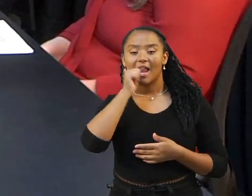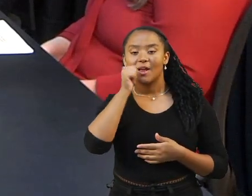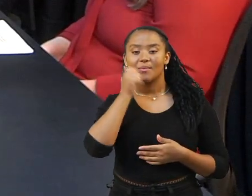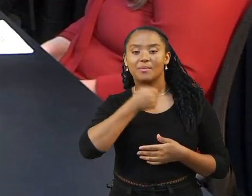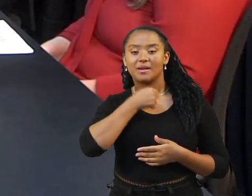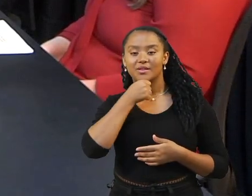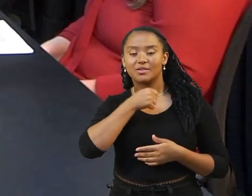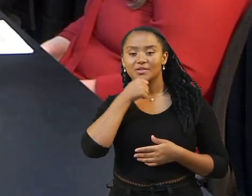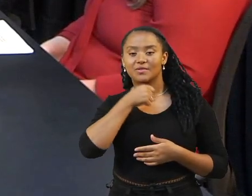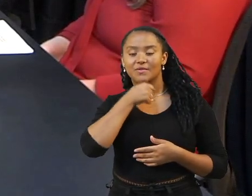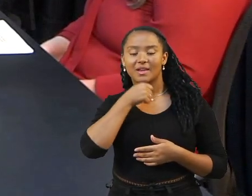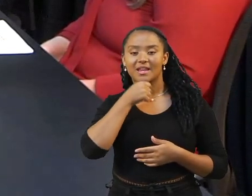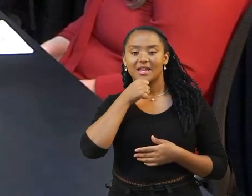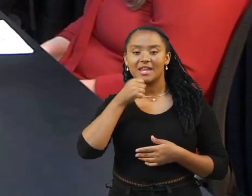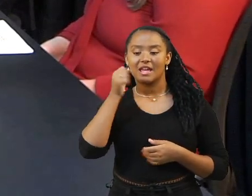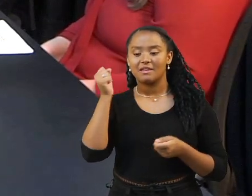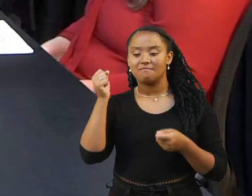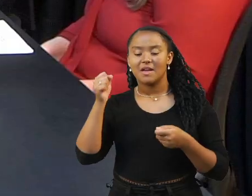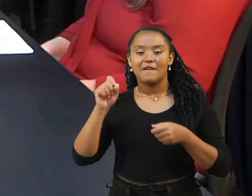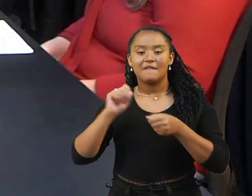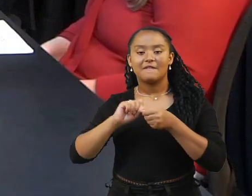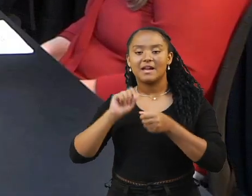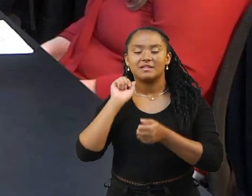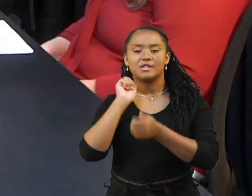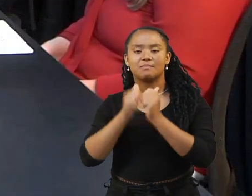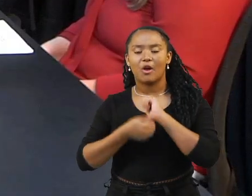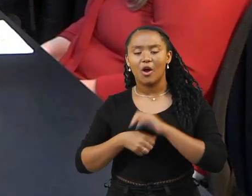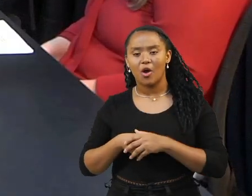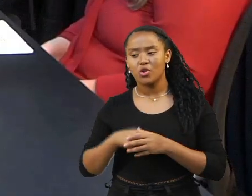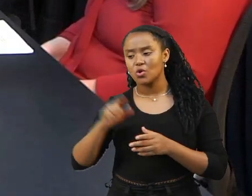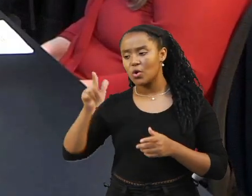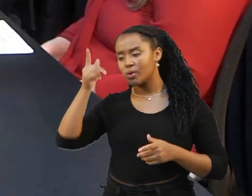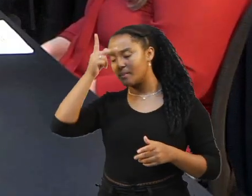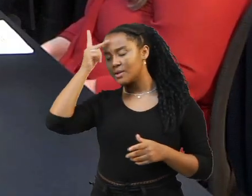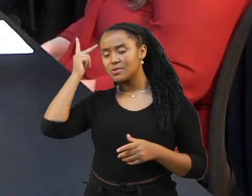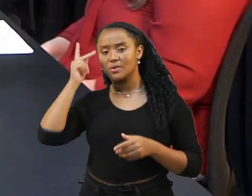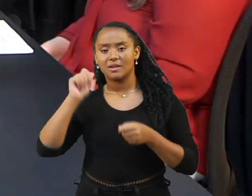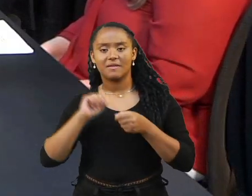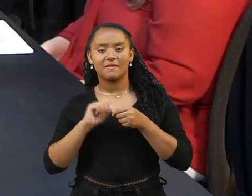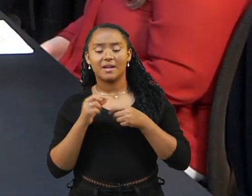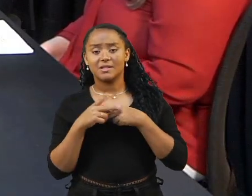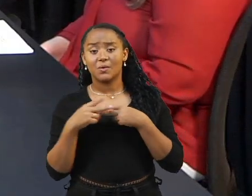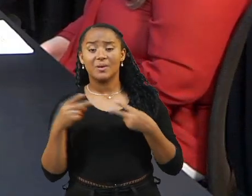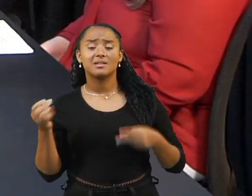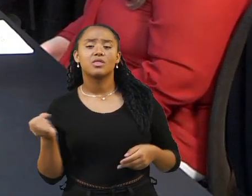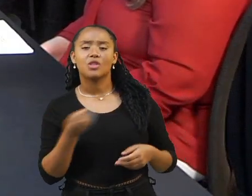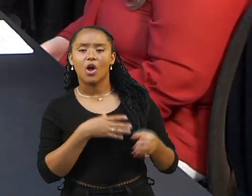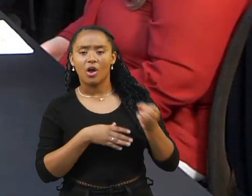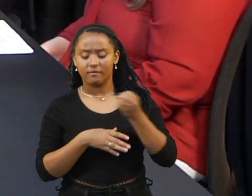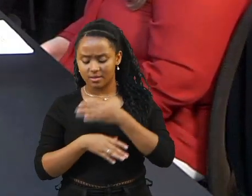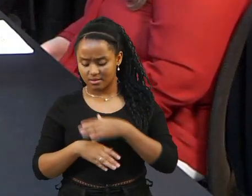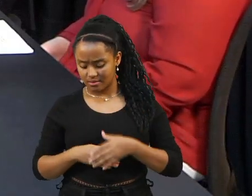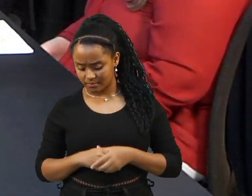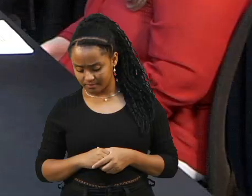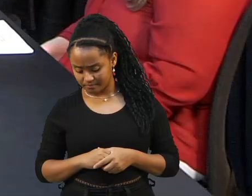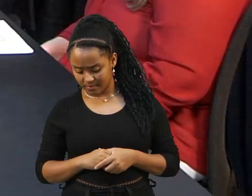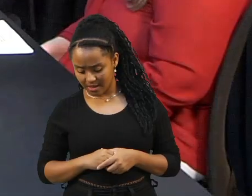que pula de body jump, uma outra pessoa que faz alguma coisa